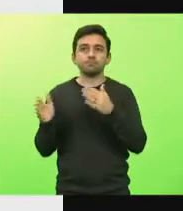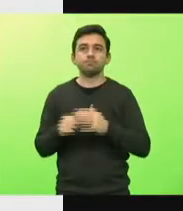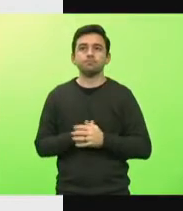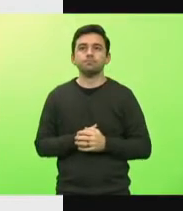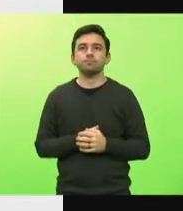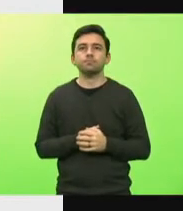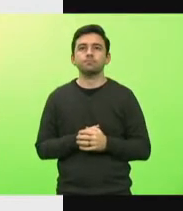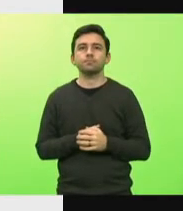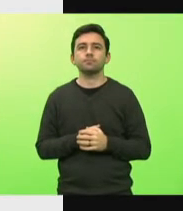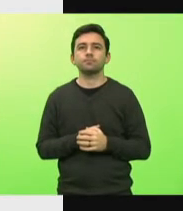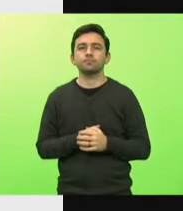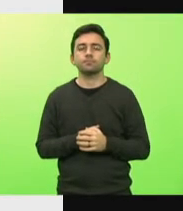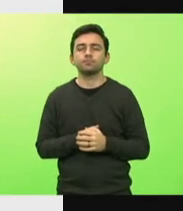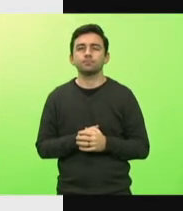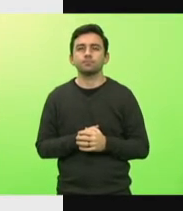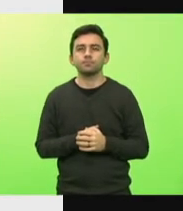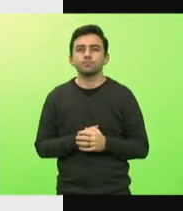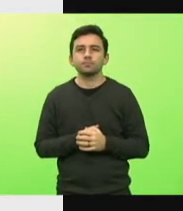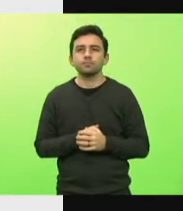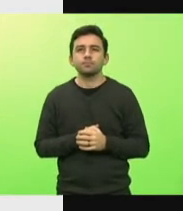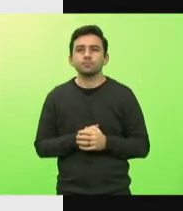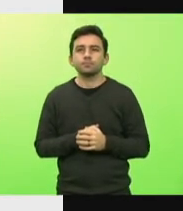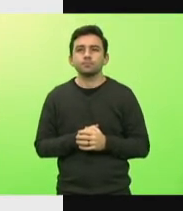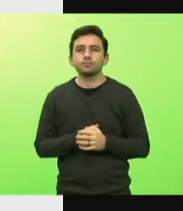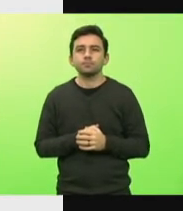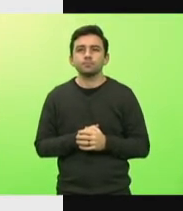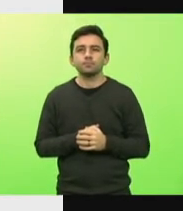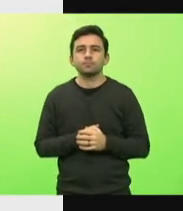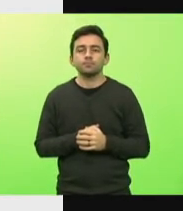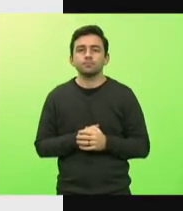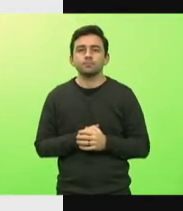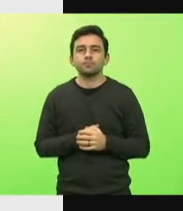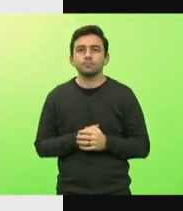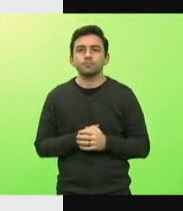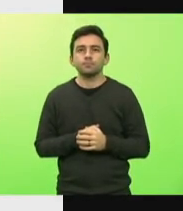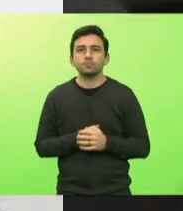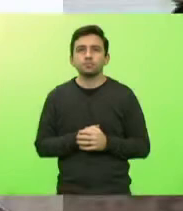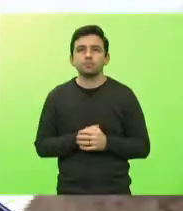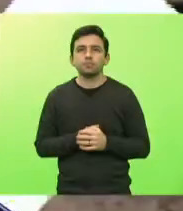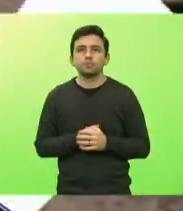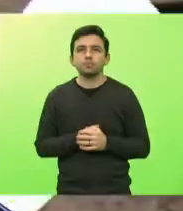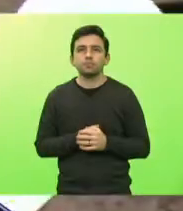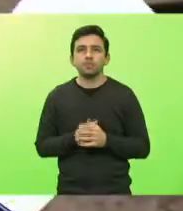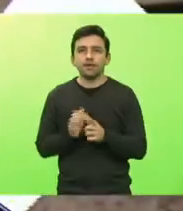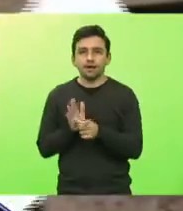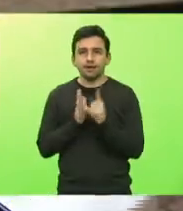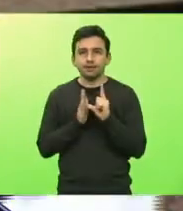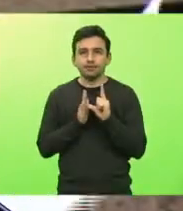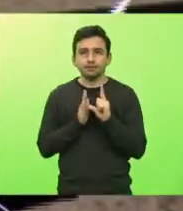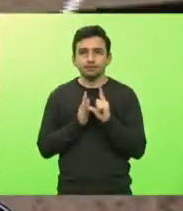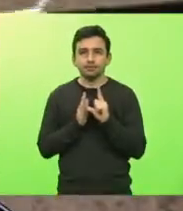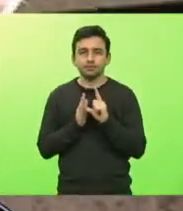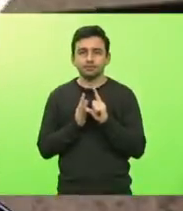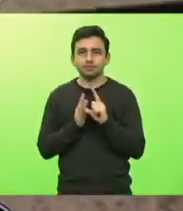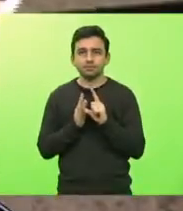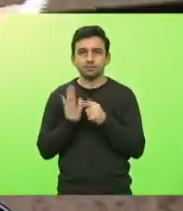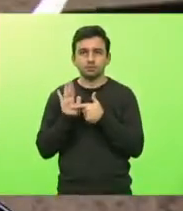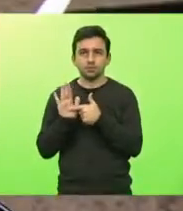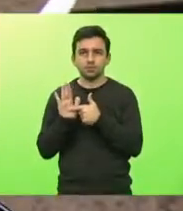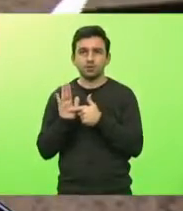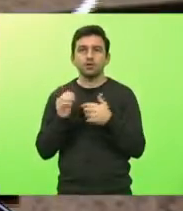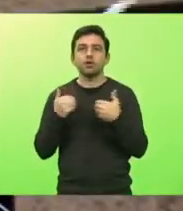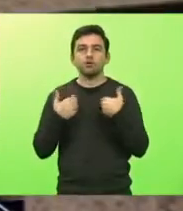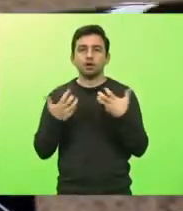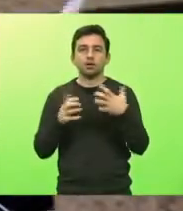Está ali, tá? Antes, pode tirar essa imagem, por favor. Antes disso, antes de eu falar essa imagem aqui, eu quero só mencionar o